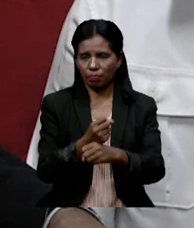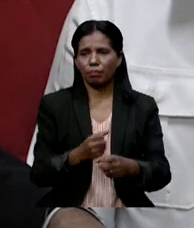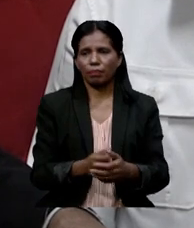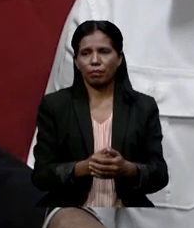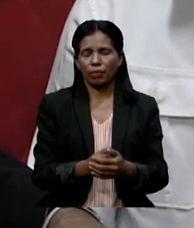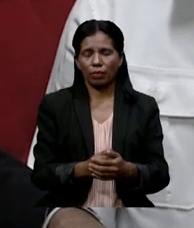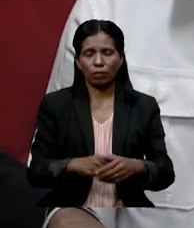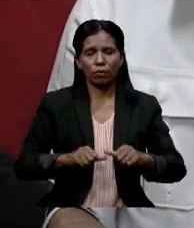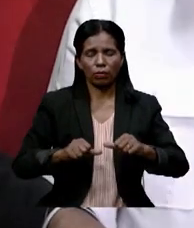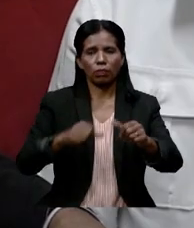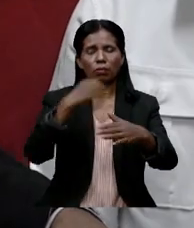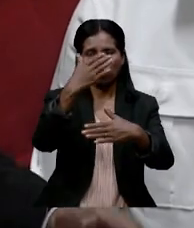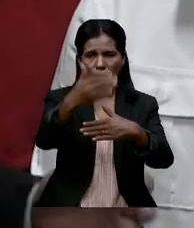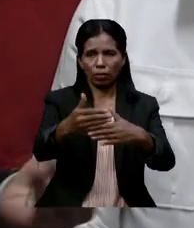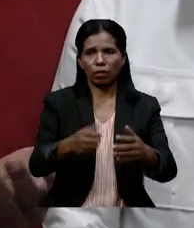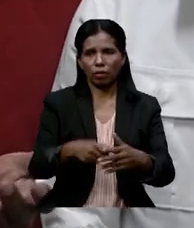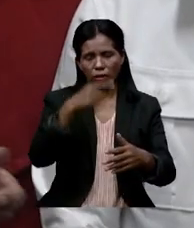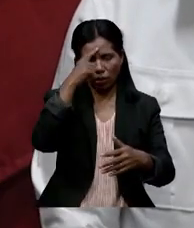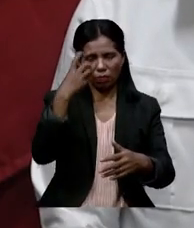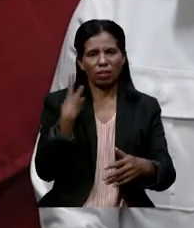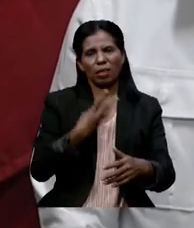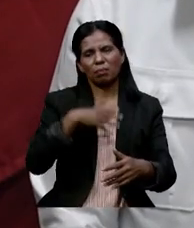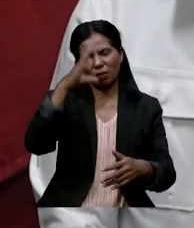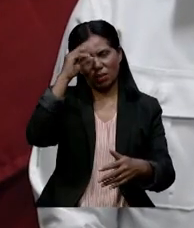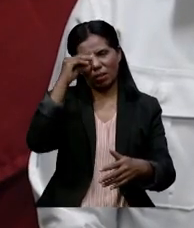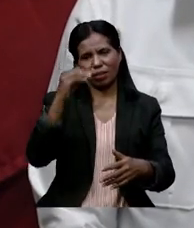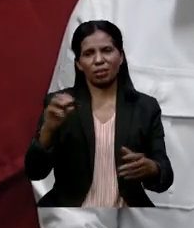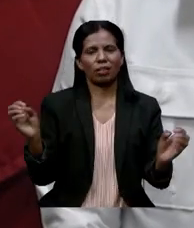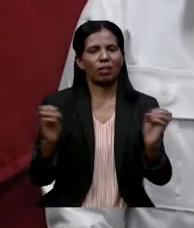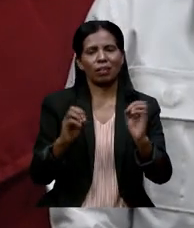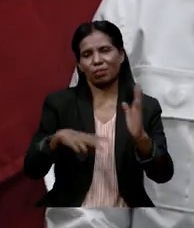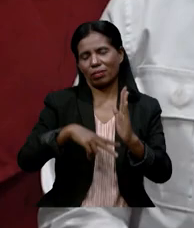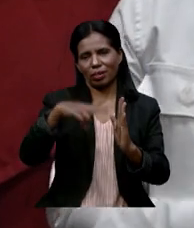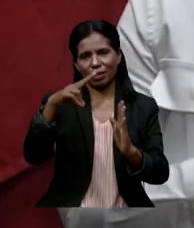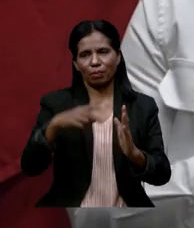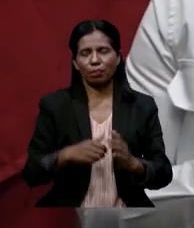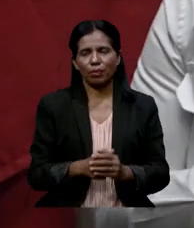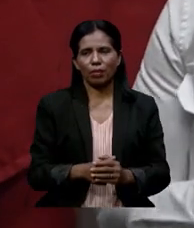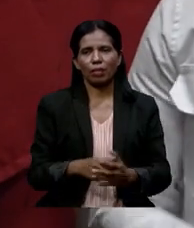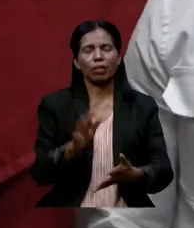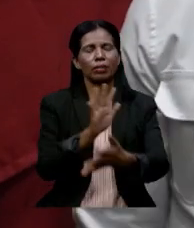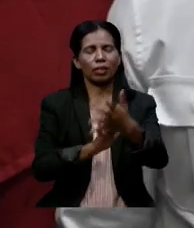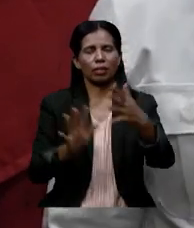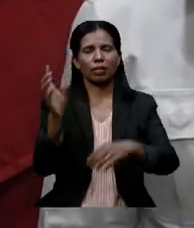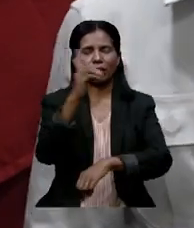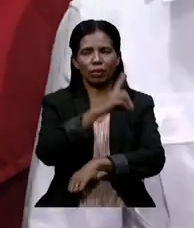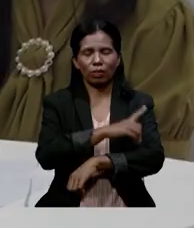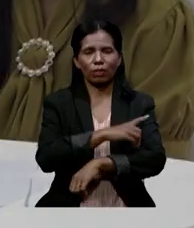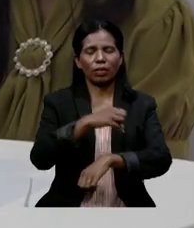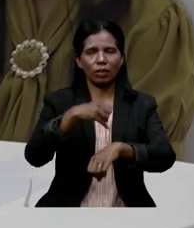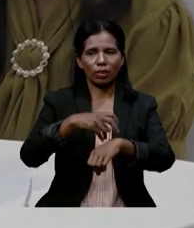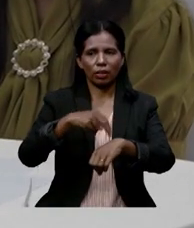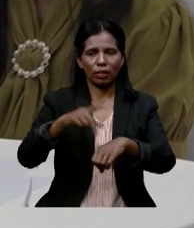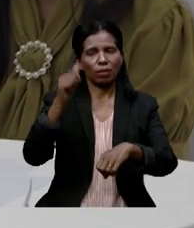lá boi. Também a me manda ser nem lavar o tido. Comemoração Lorong Internacional Bafeto